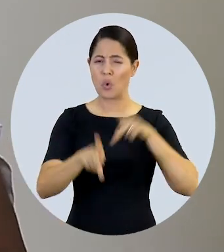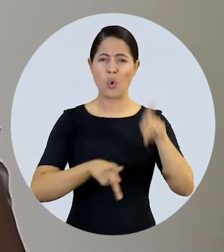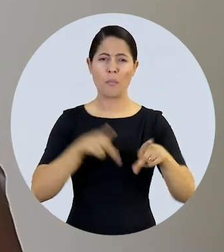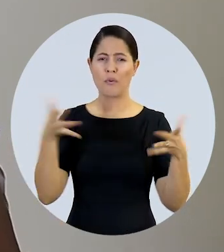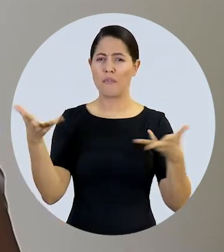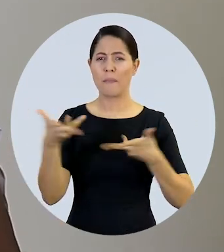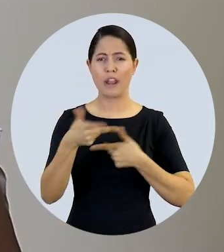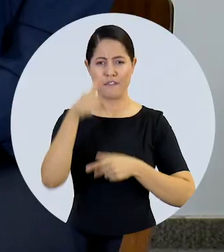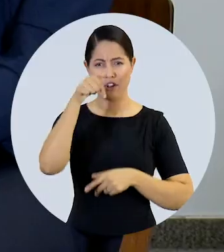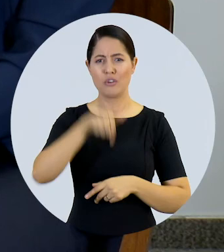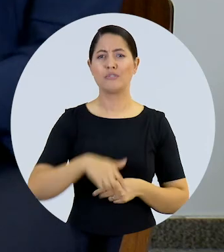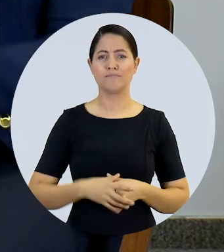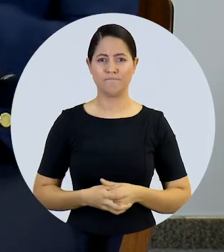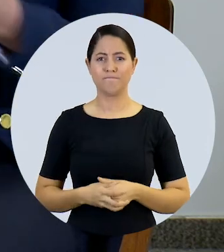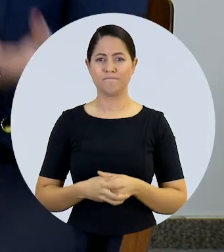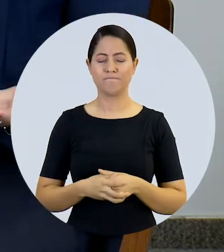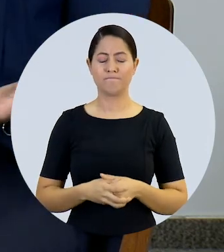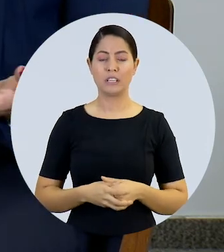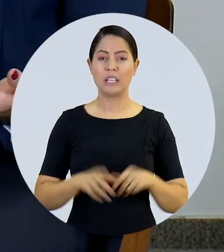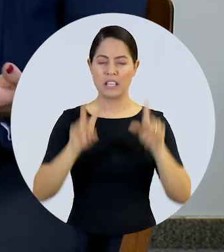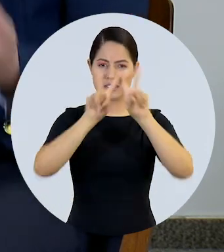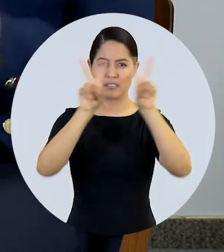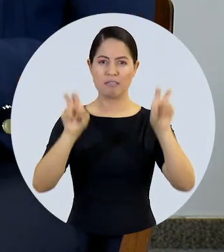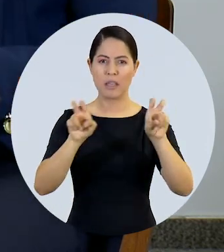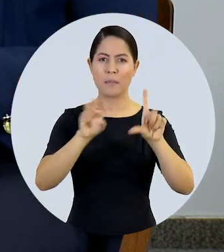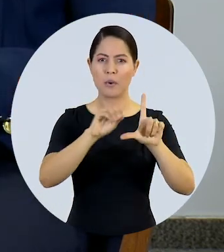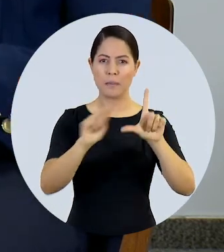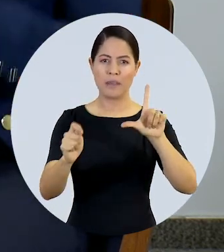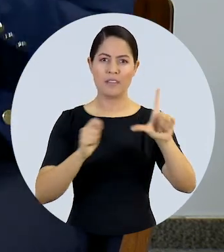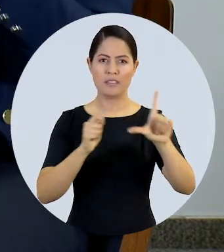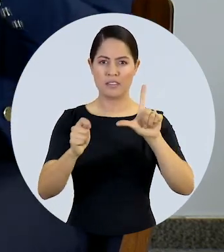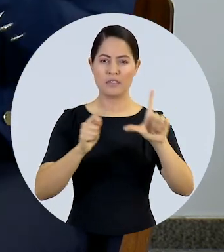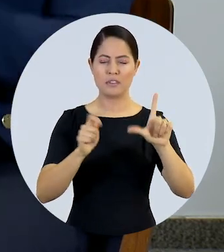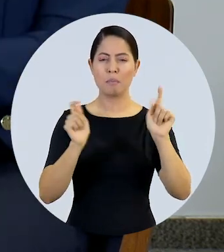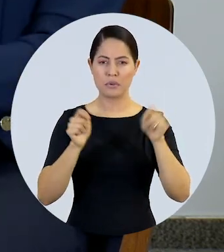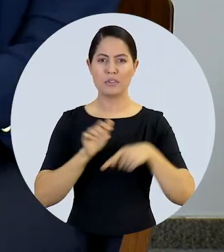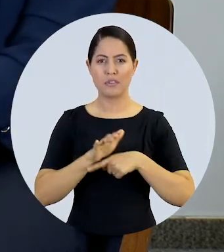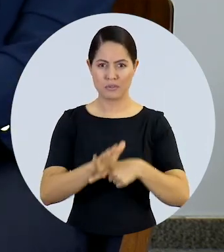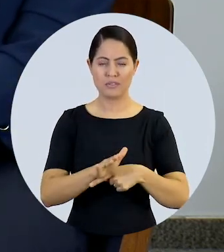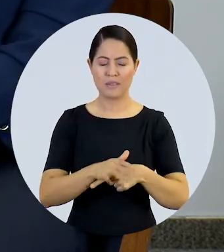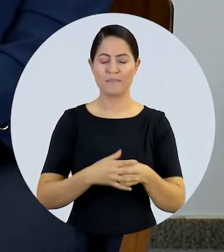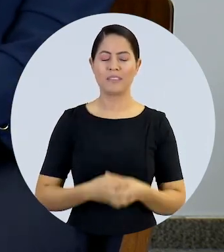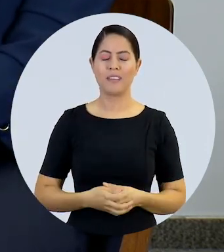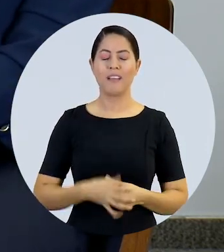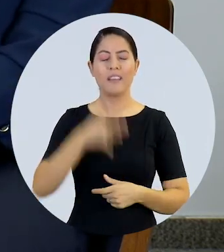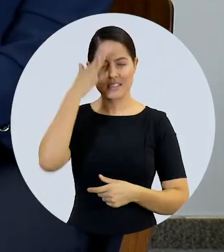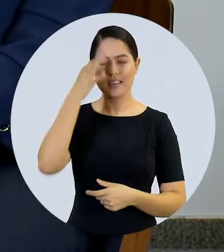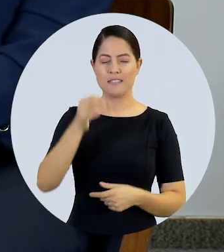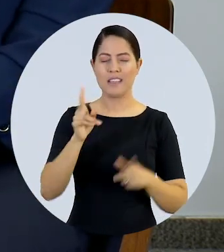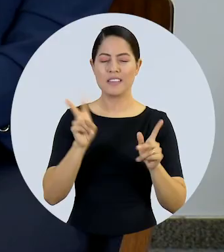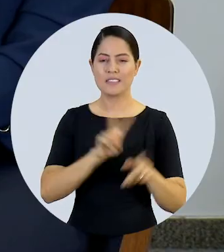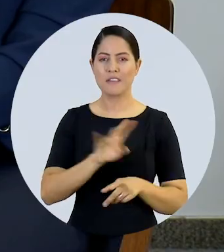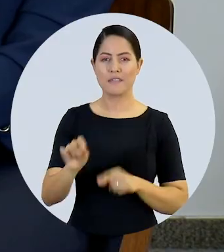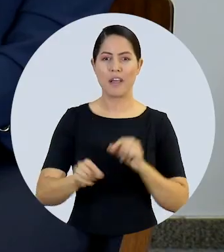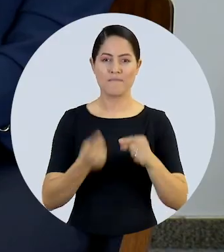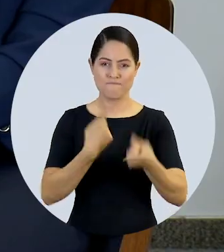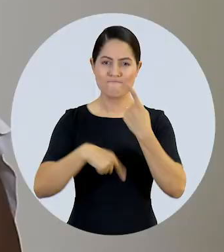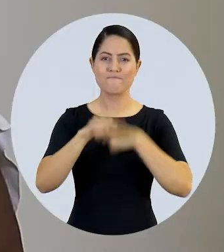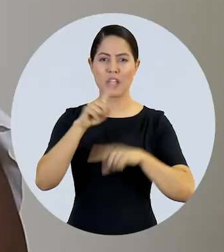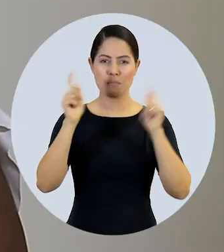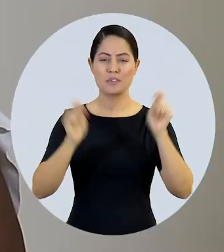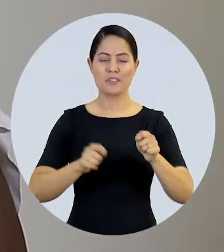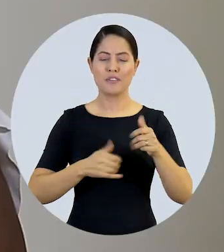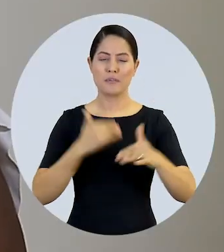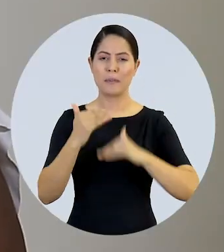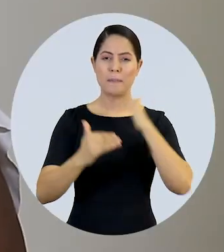maravilhosa como a nossa. Eu espero que falar um pouco sobre este tema no Aba Entrevista a gente possa contribuir um pouquinho. Com certeza, porque estamos avançando.